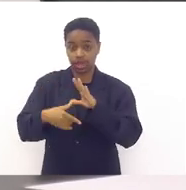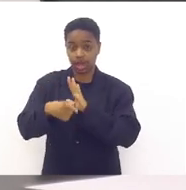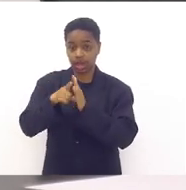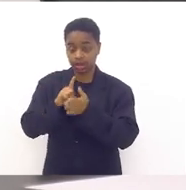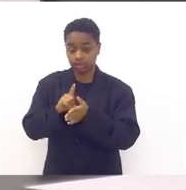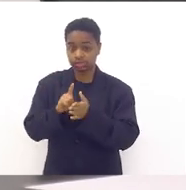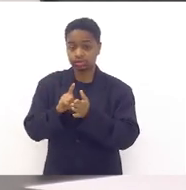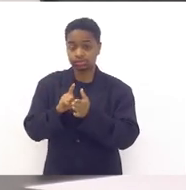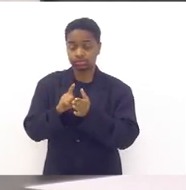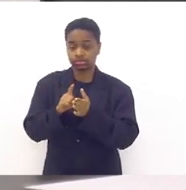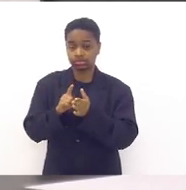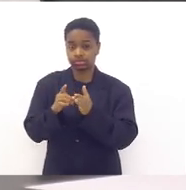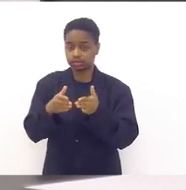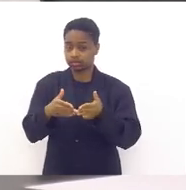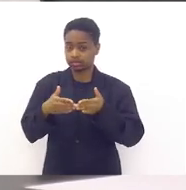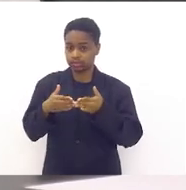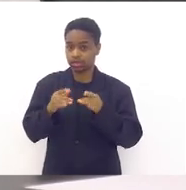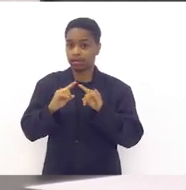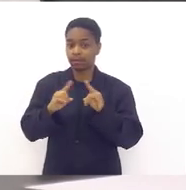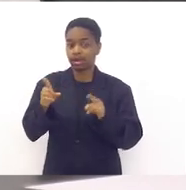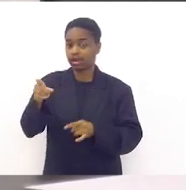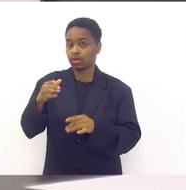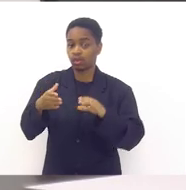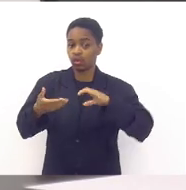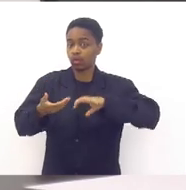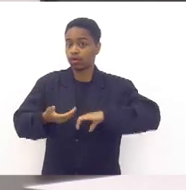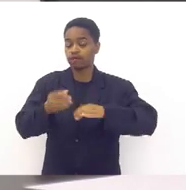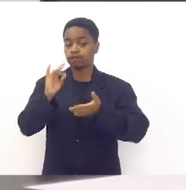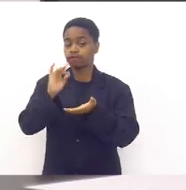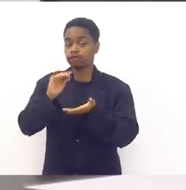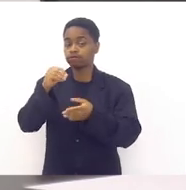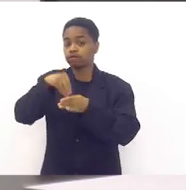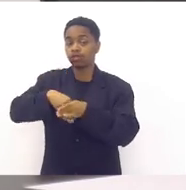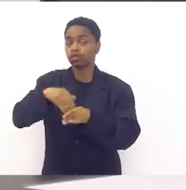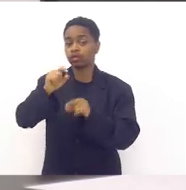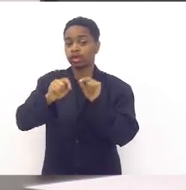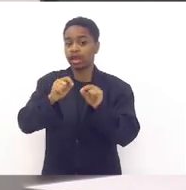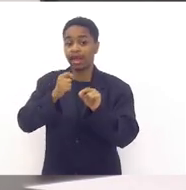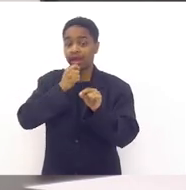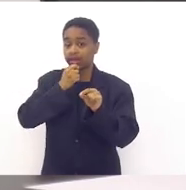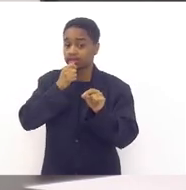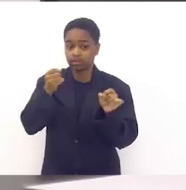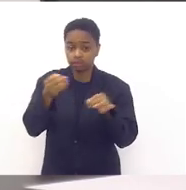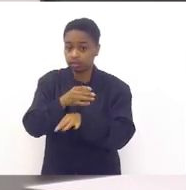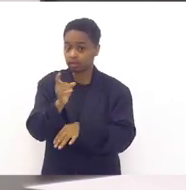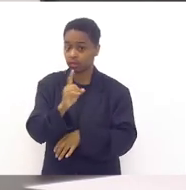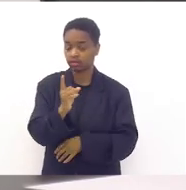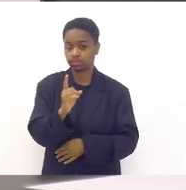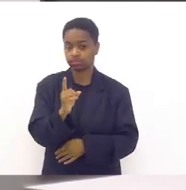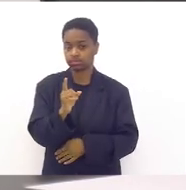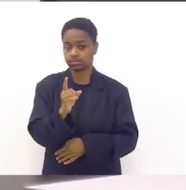a LDO viva. A LDO da União não foi votada ainda.